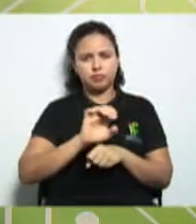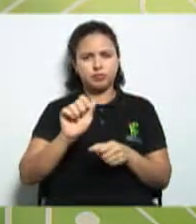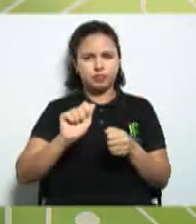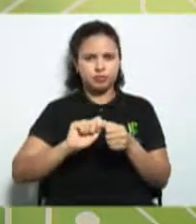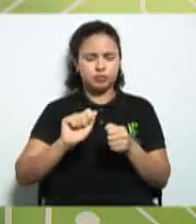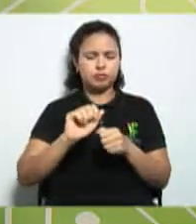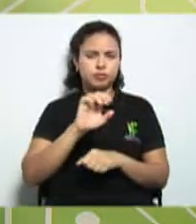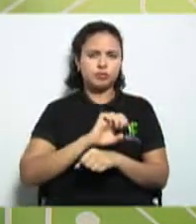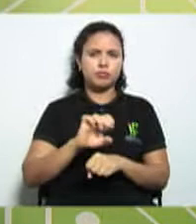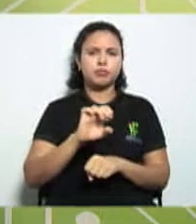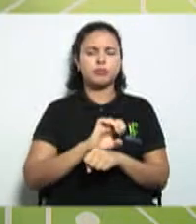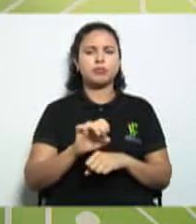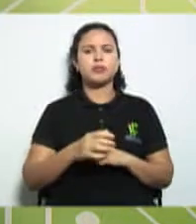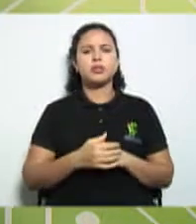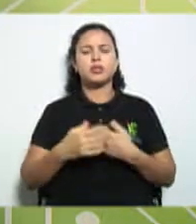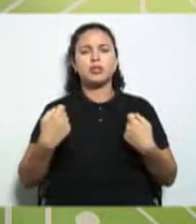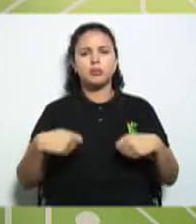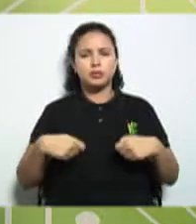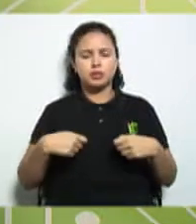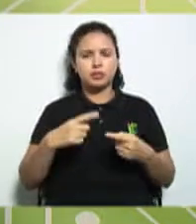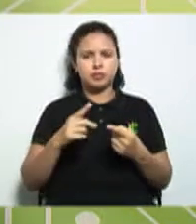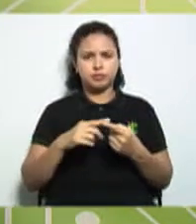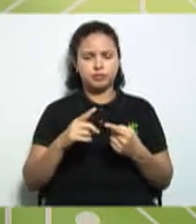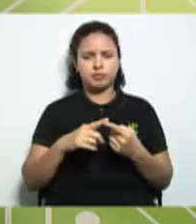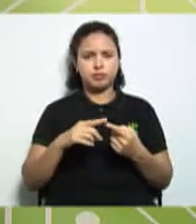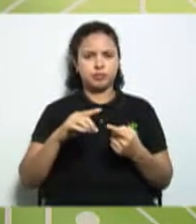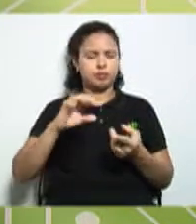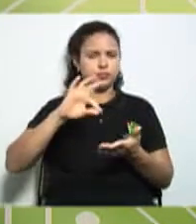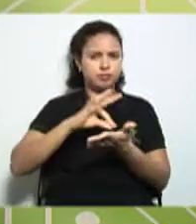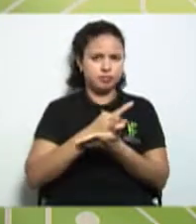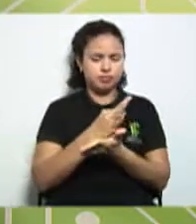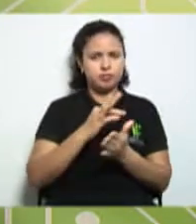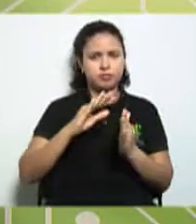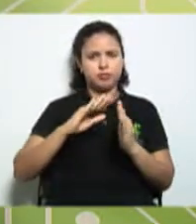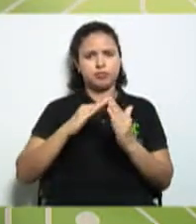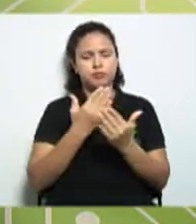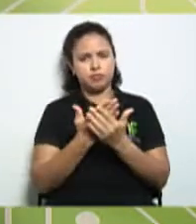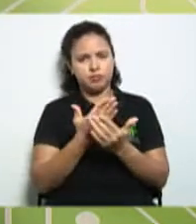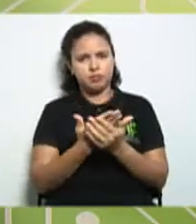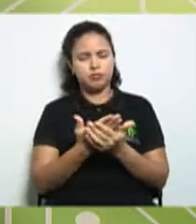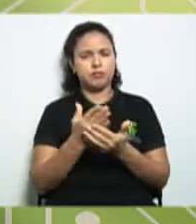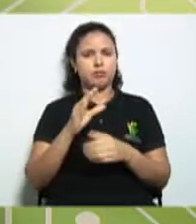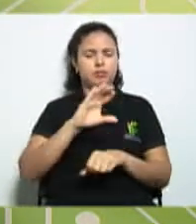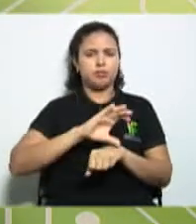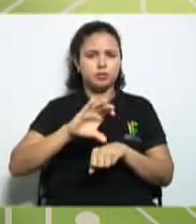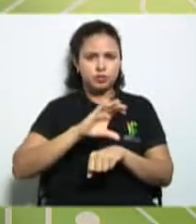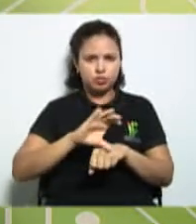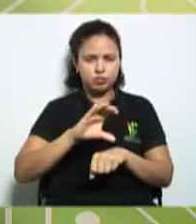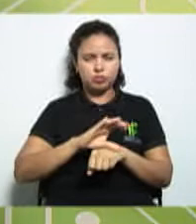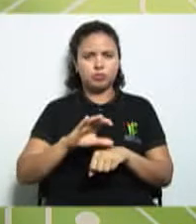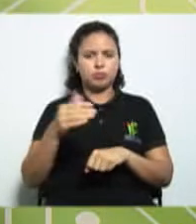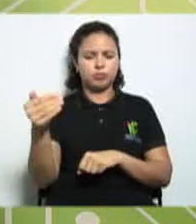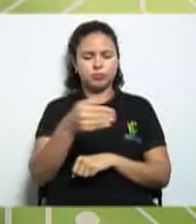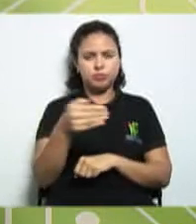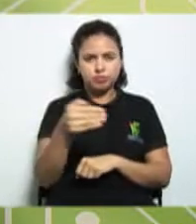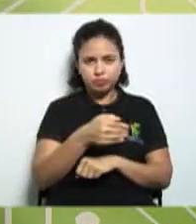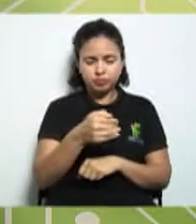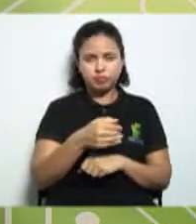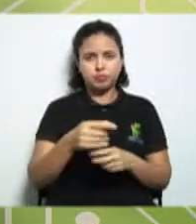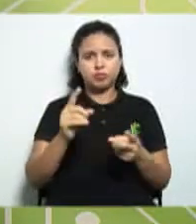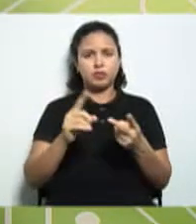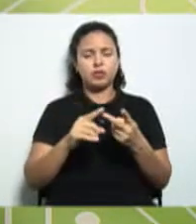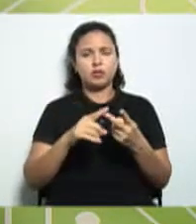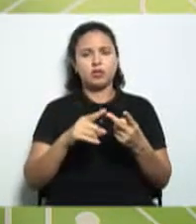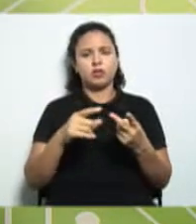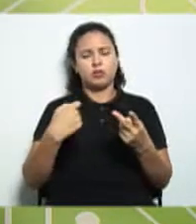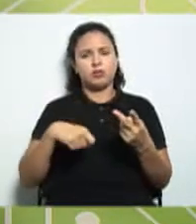o estágio. Então, eu preciso estar regularmente matriculado e frequentando as aulas, eu preciso, né, do